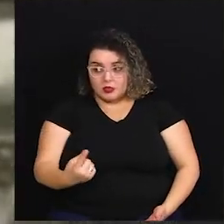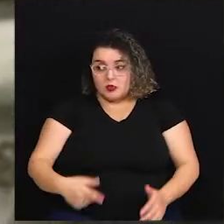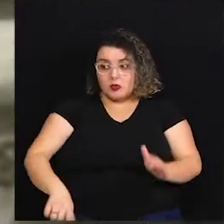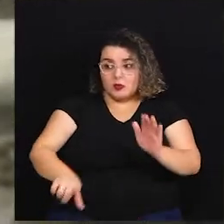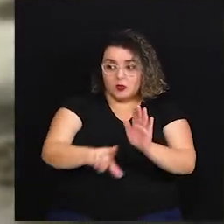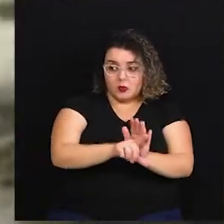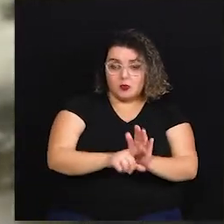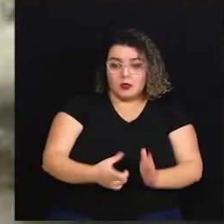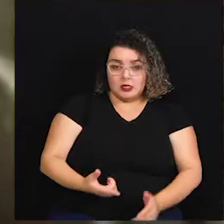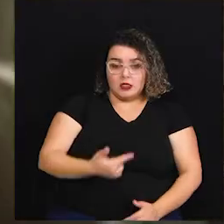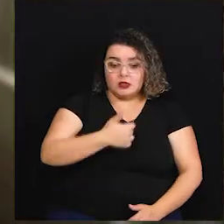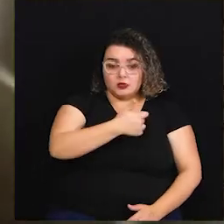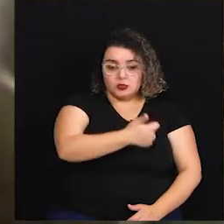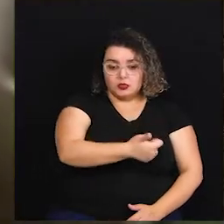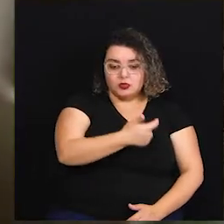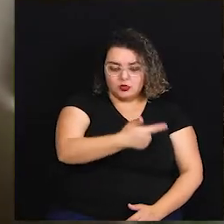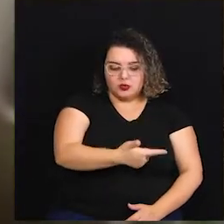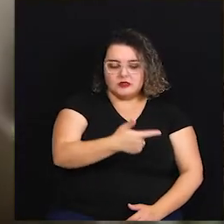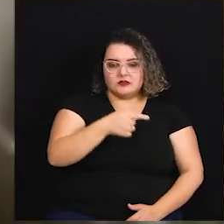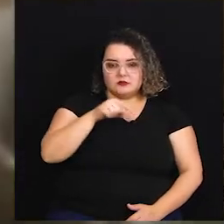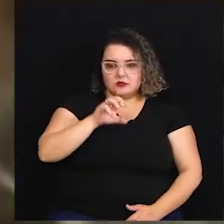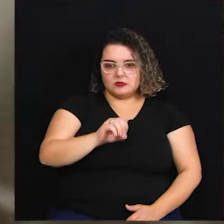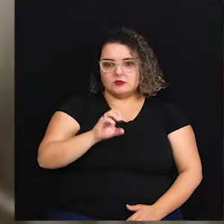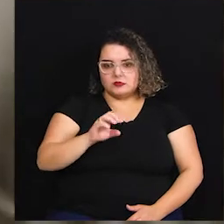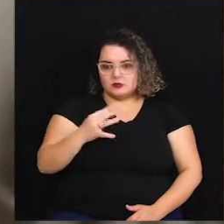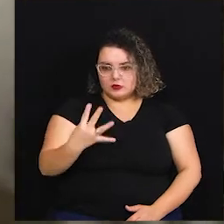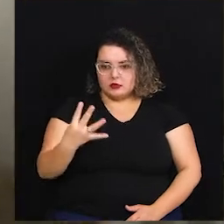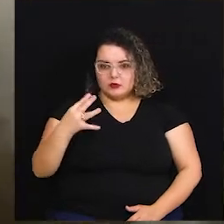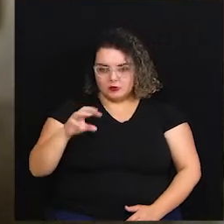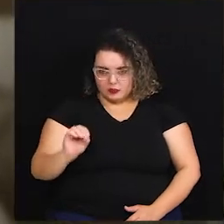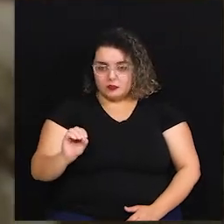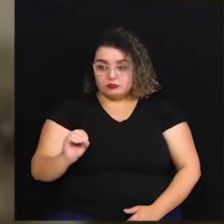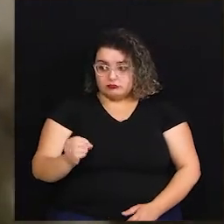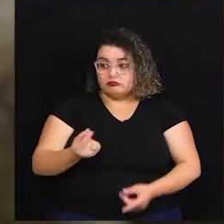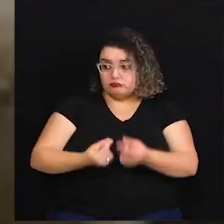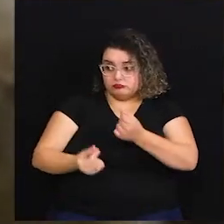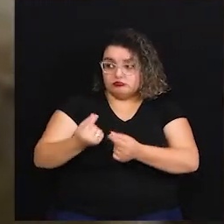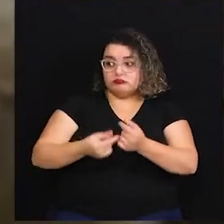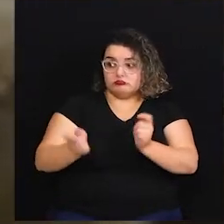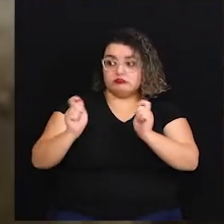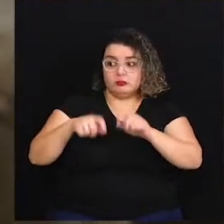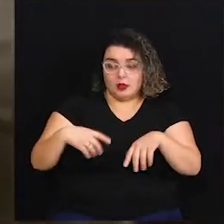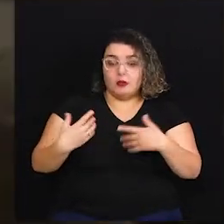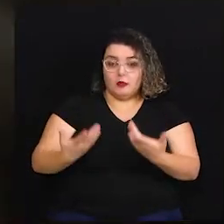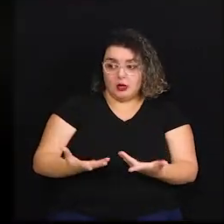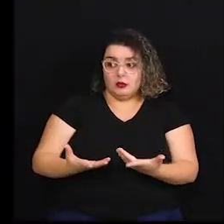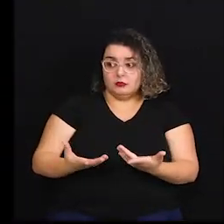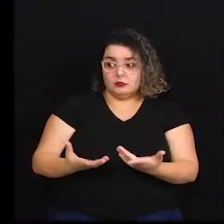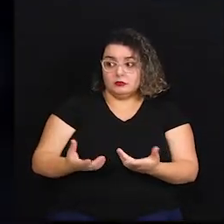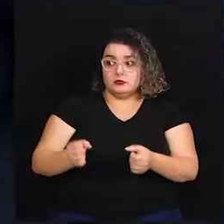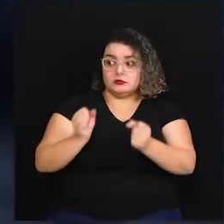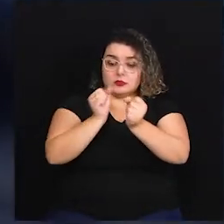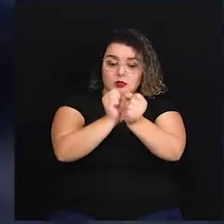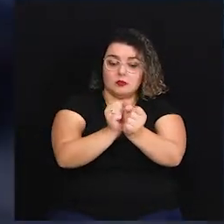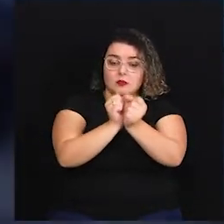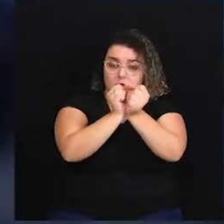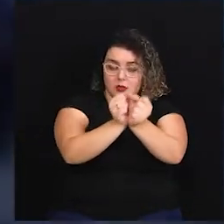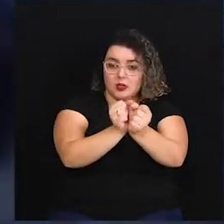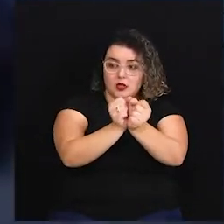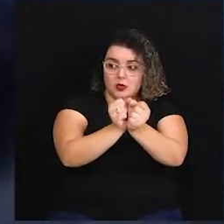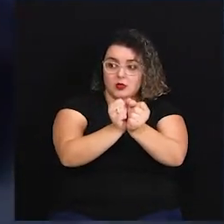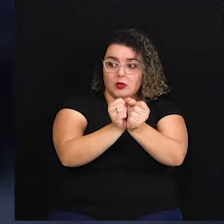1871, com a Lei 2040, foi que a população teve acesso ao sistema financeiro, com a possibilidade de